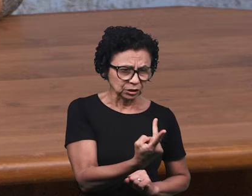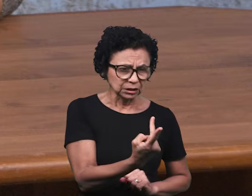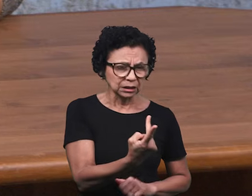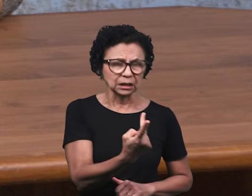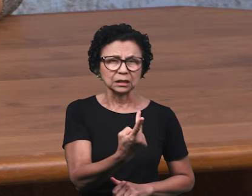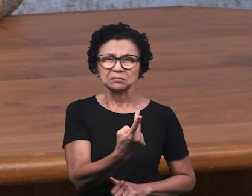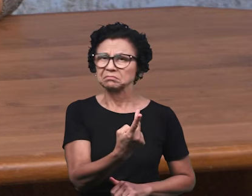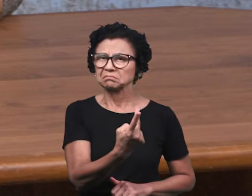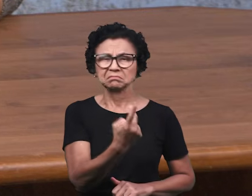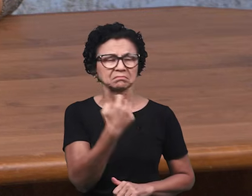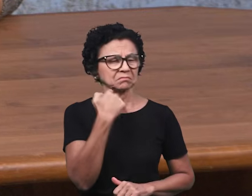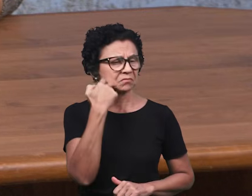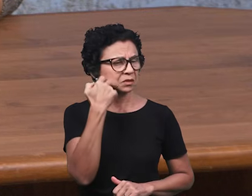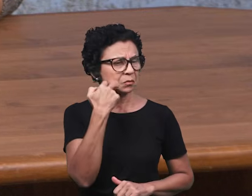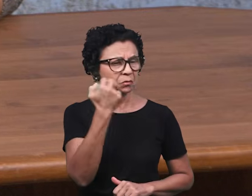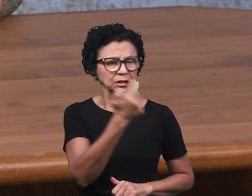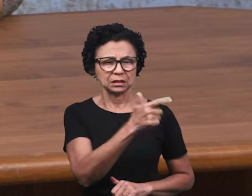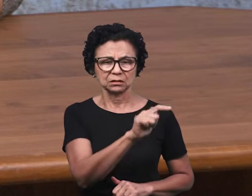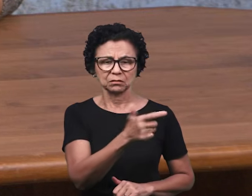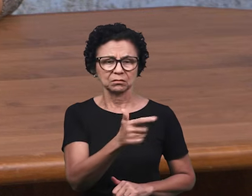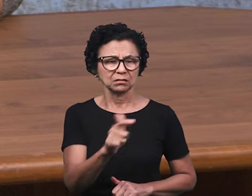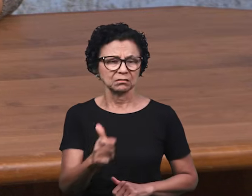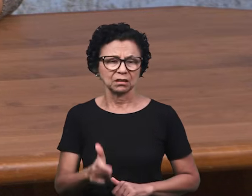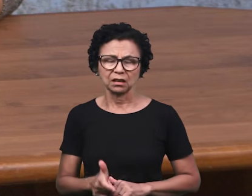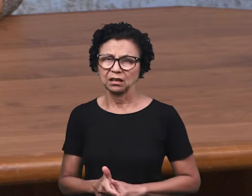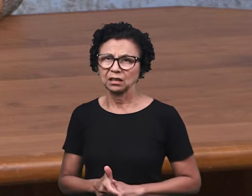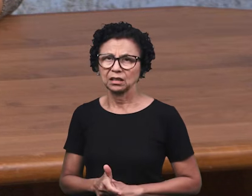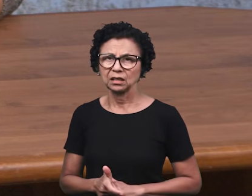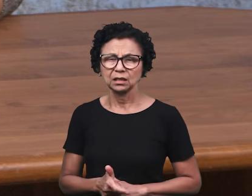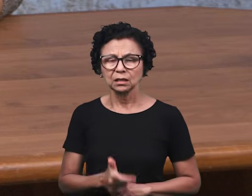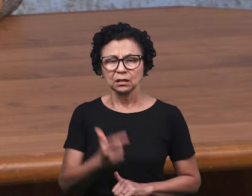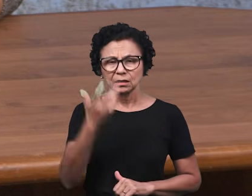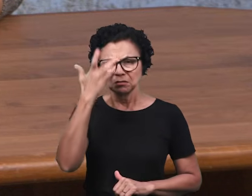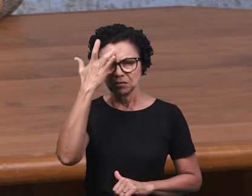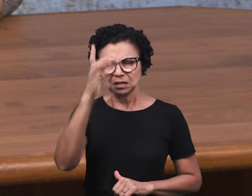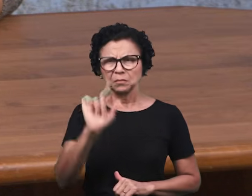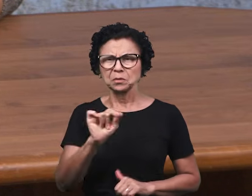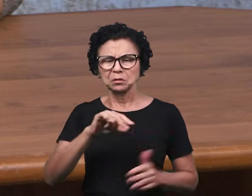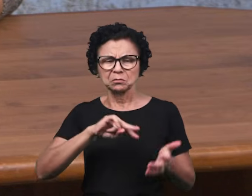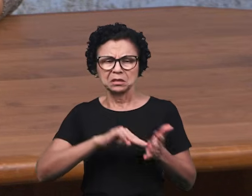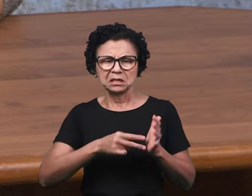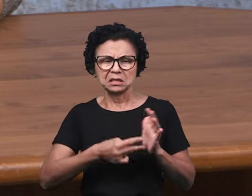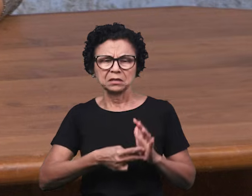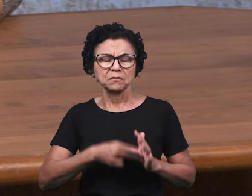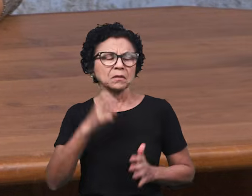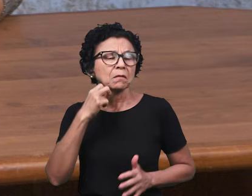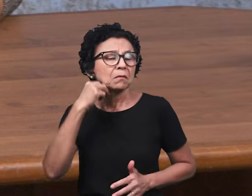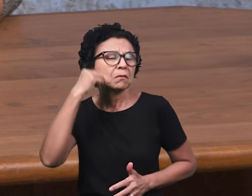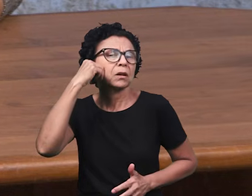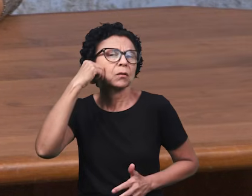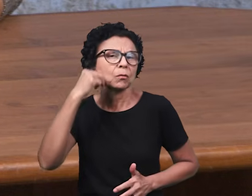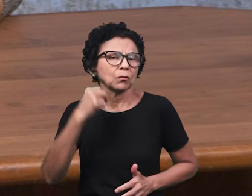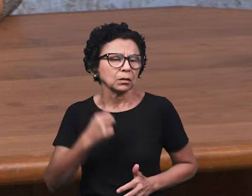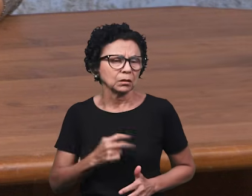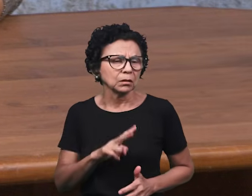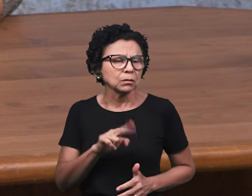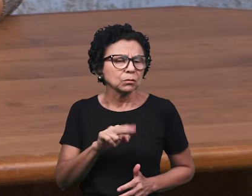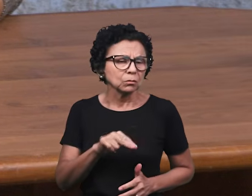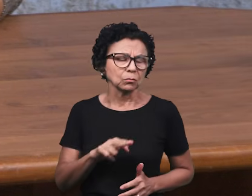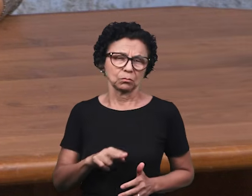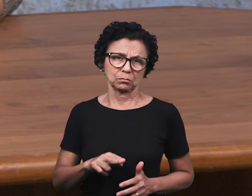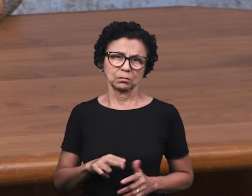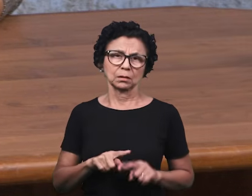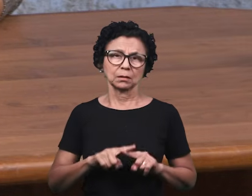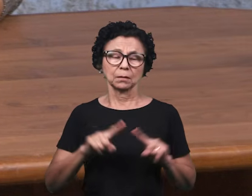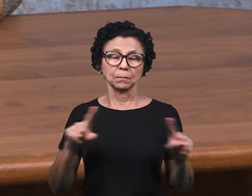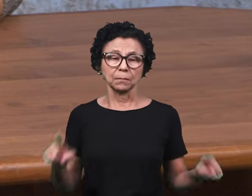nem tampouco sabem que coisa é envergonhar-se. Portanto, cairão entre